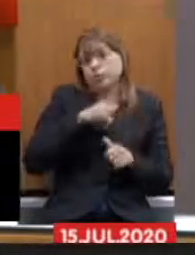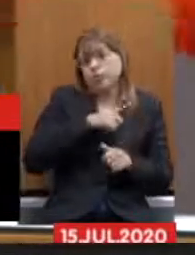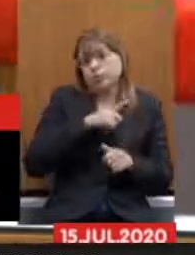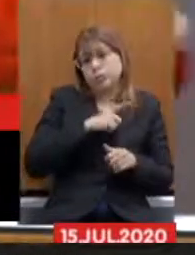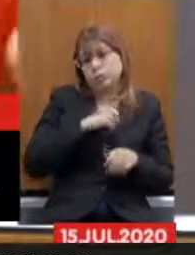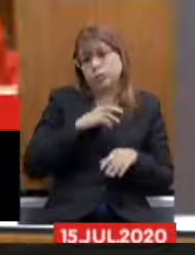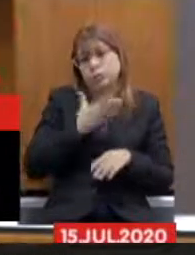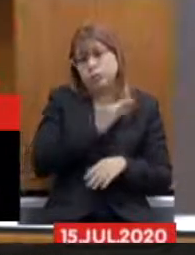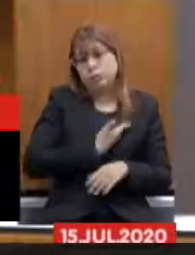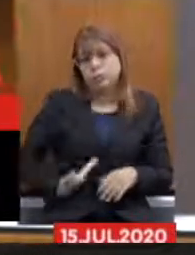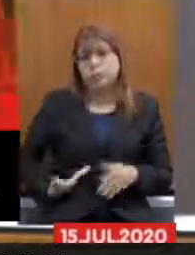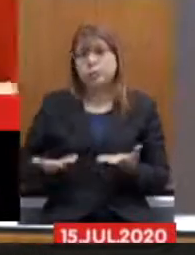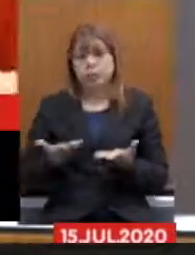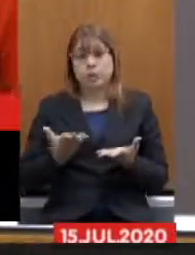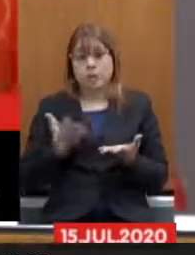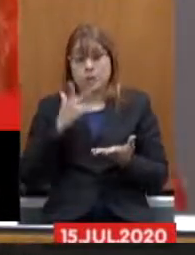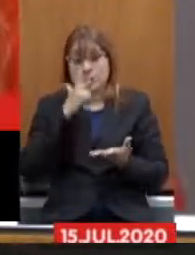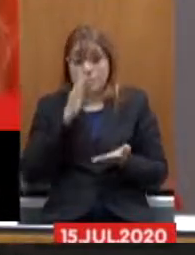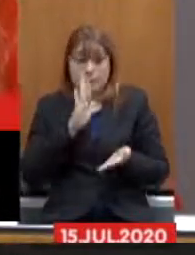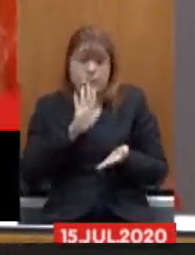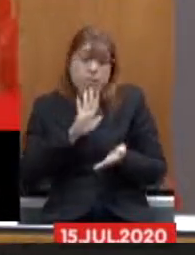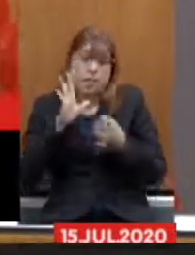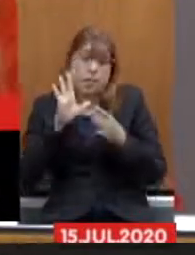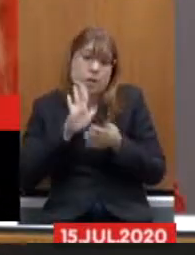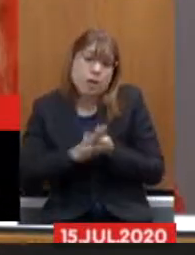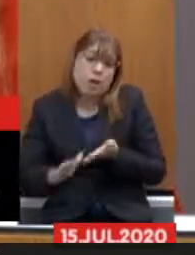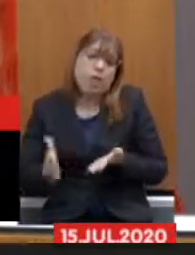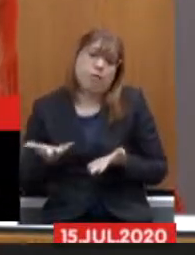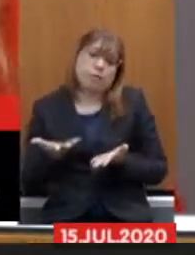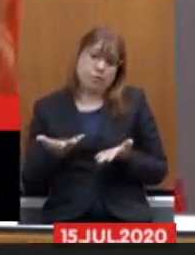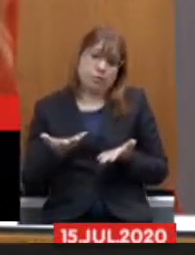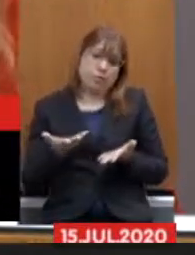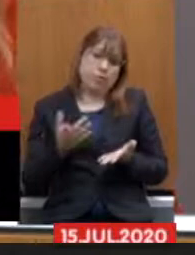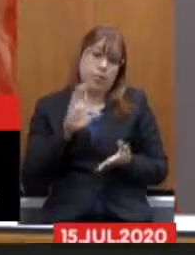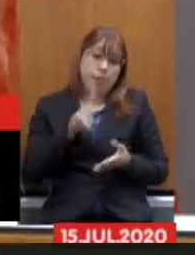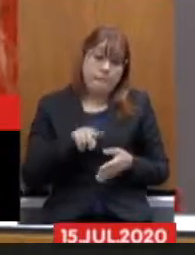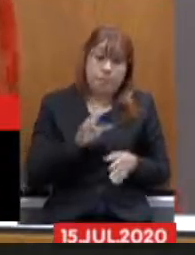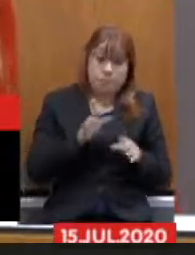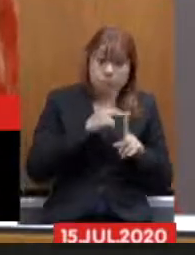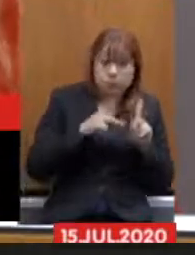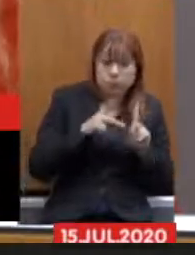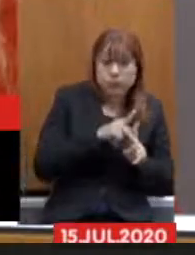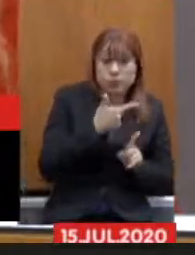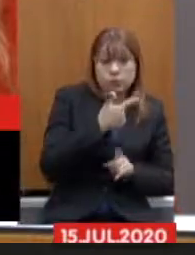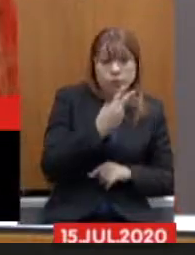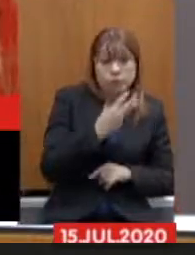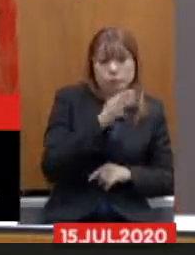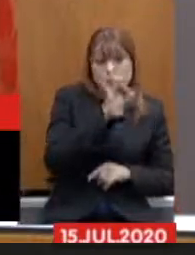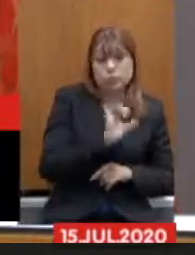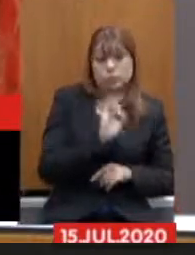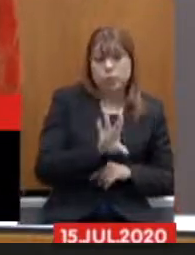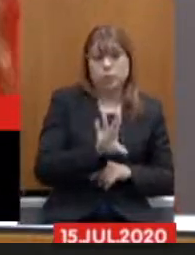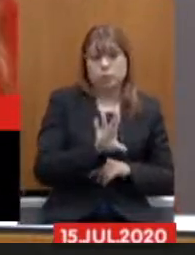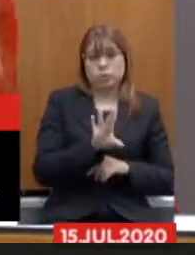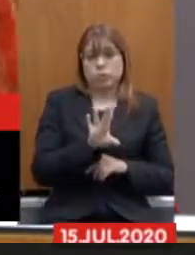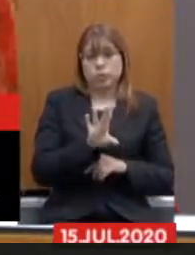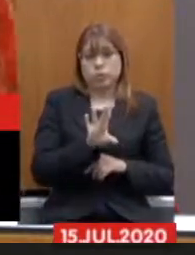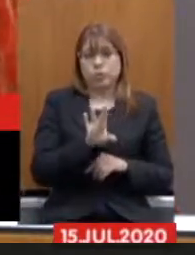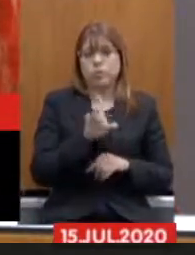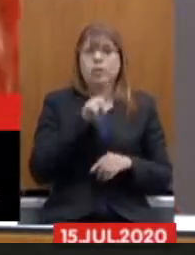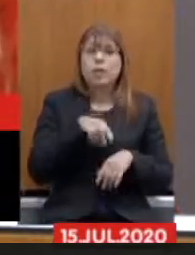é do orçamento da união foi mexer na previdência que que tem 23 por cento e a previdência tem um caráter de